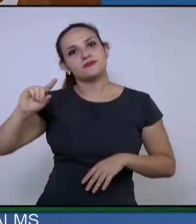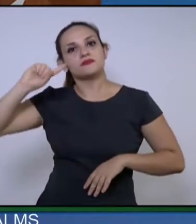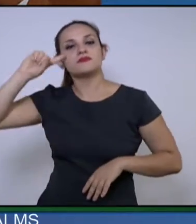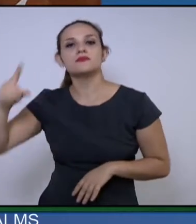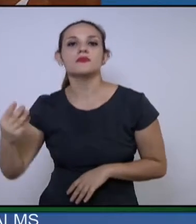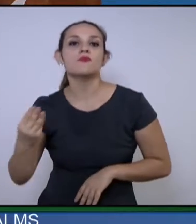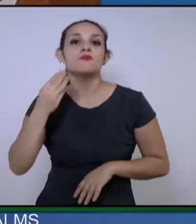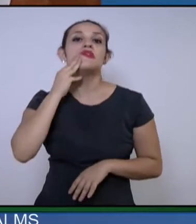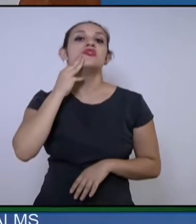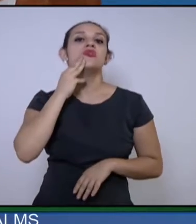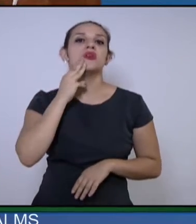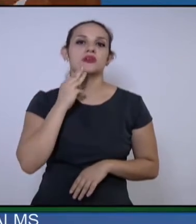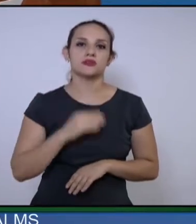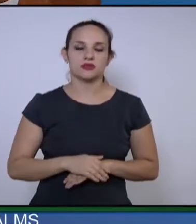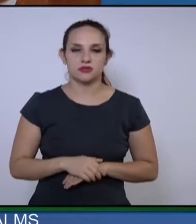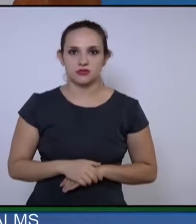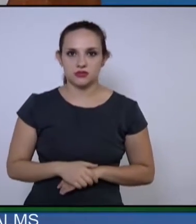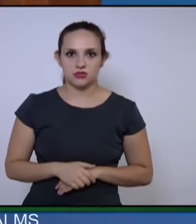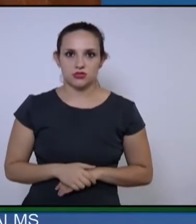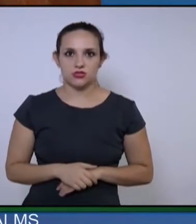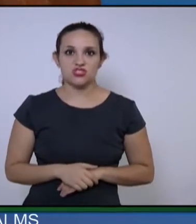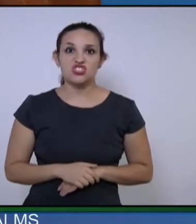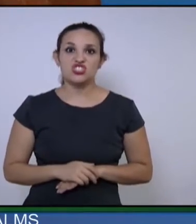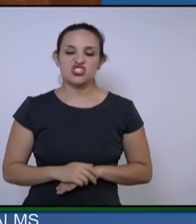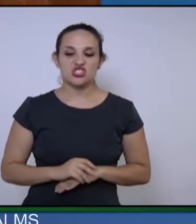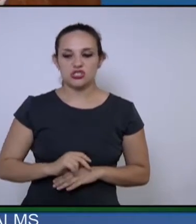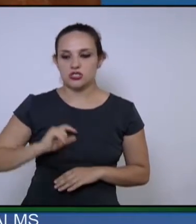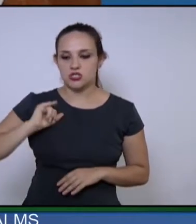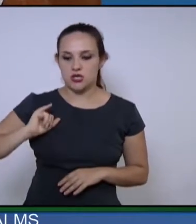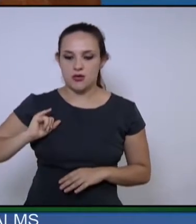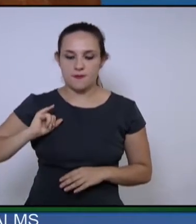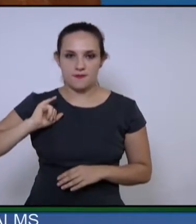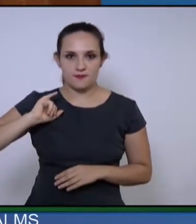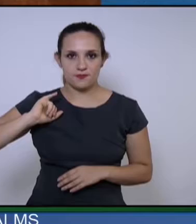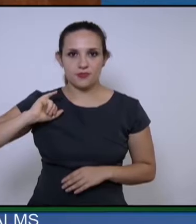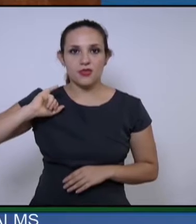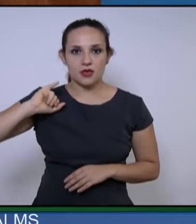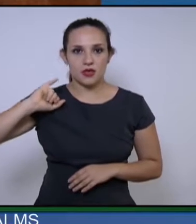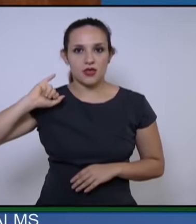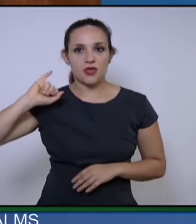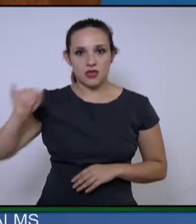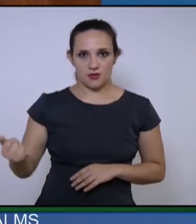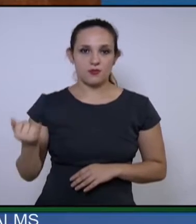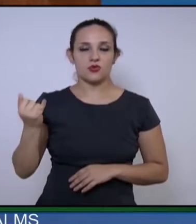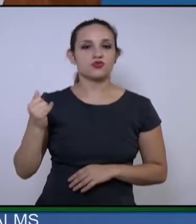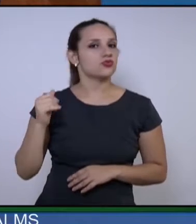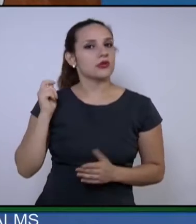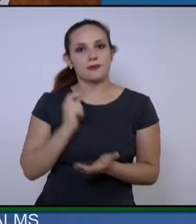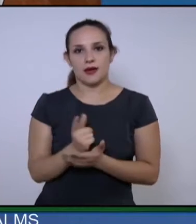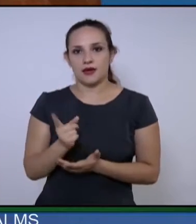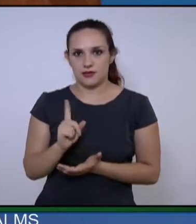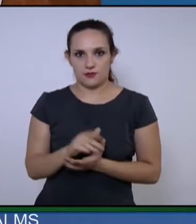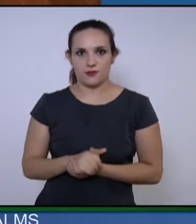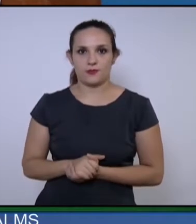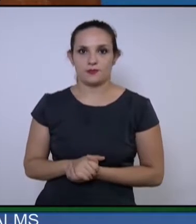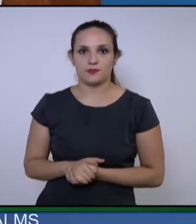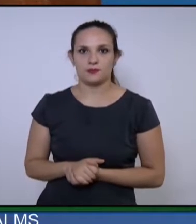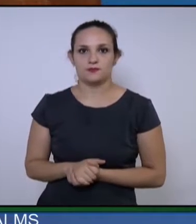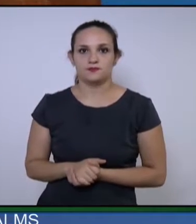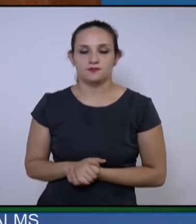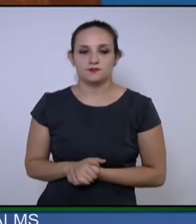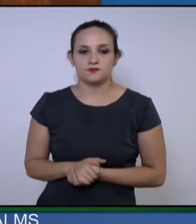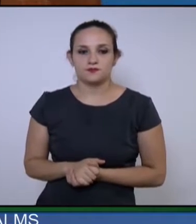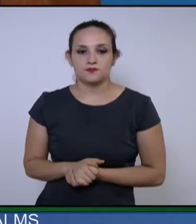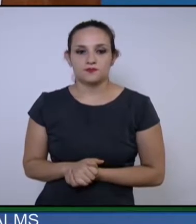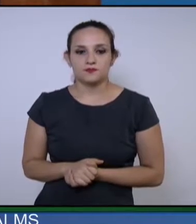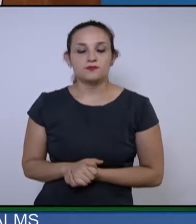da União, dizendo o seguinte: relatório preliminar do Tribunal de Contas da União, TCU,